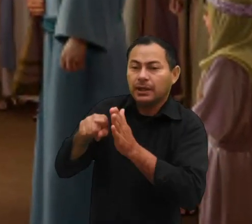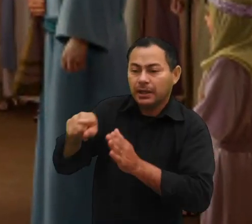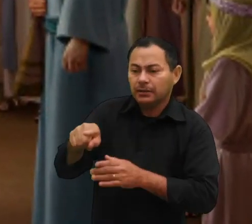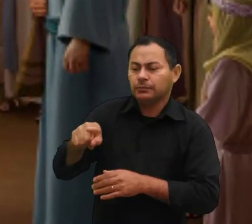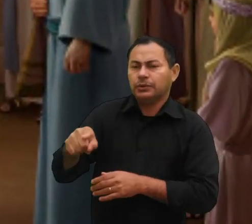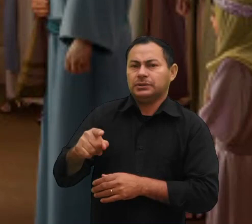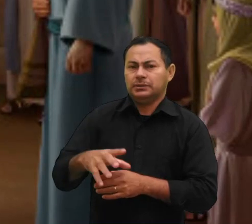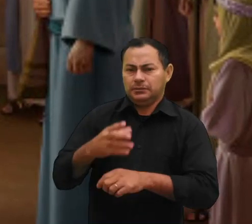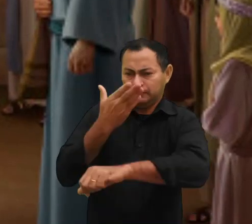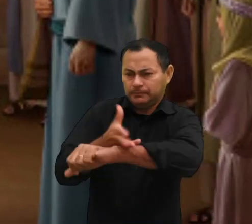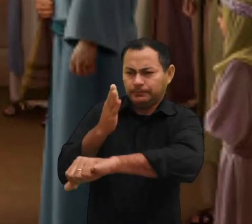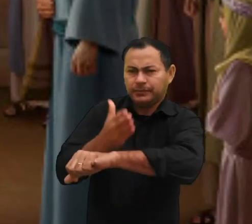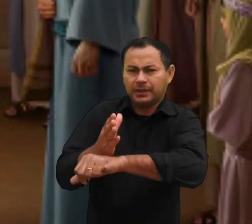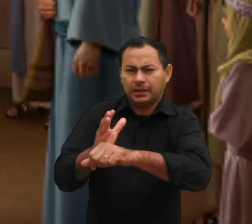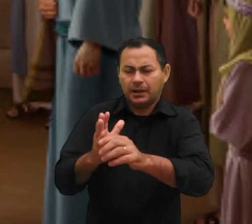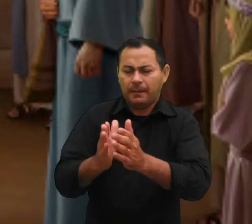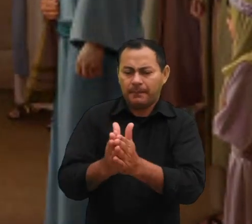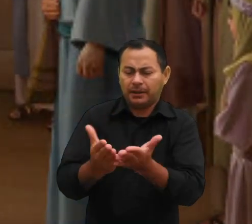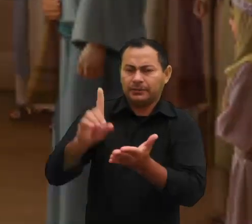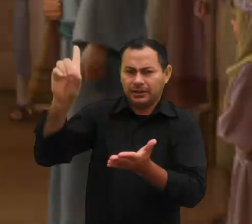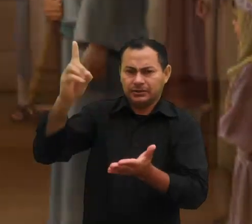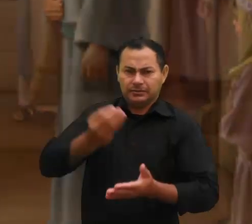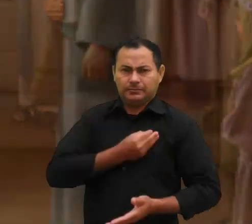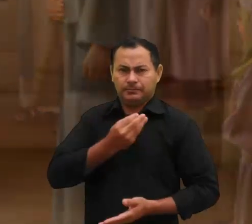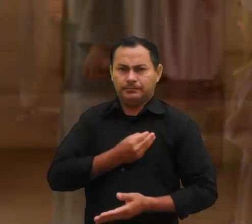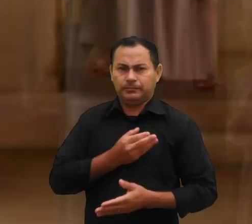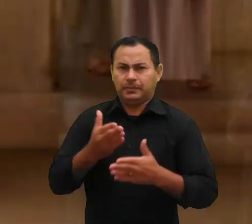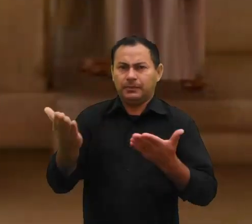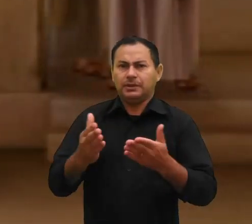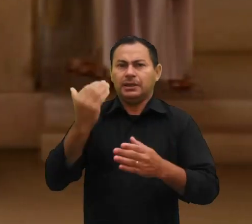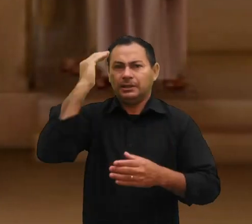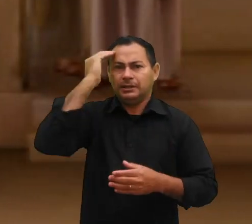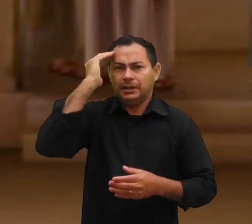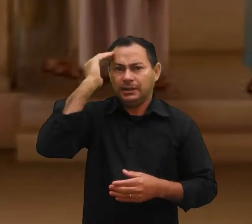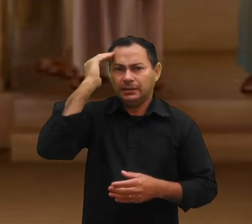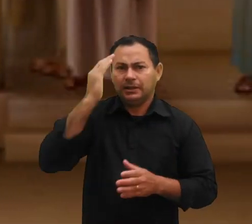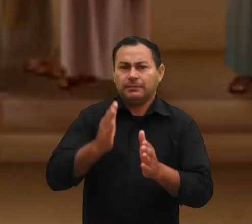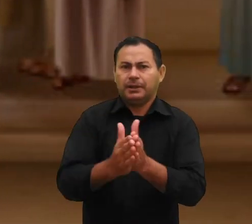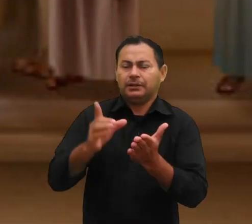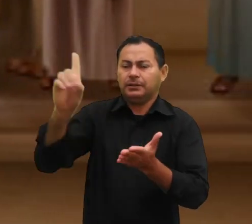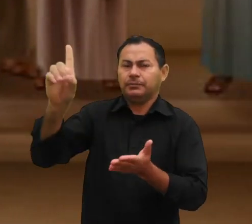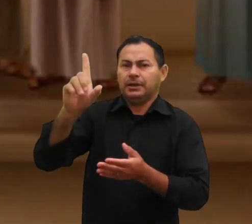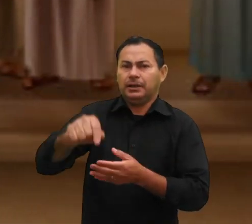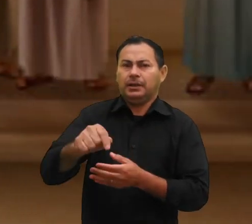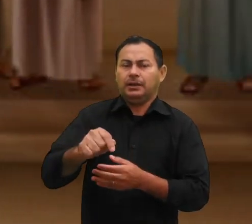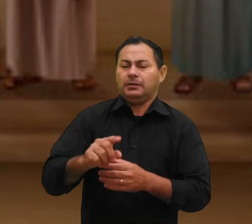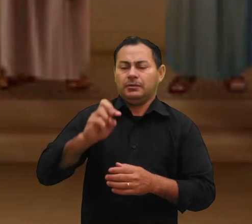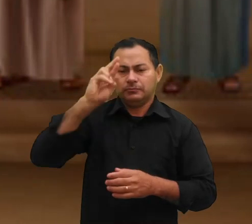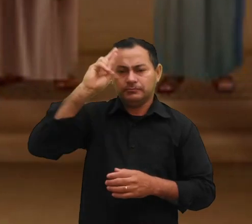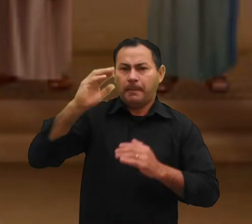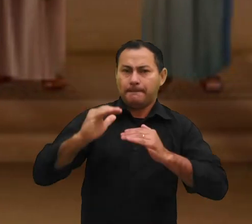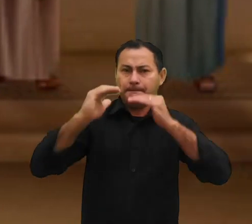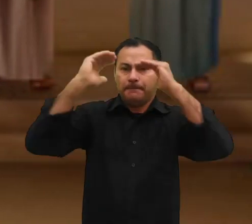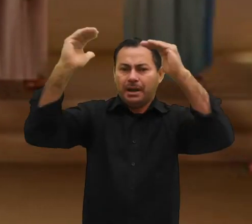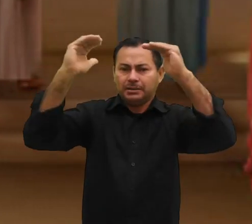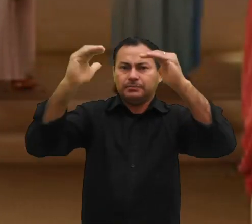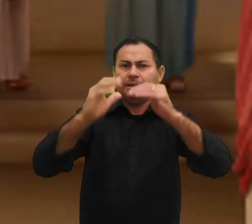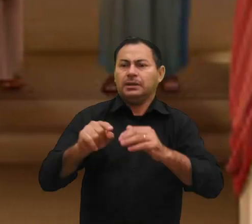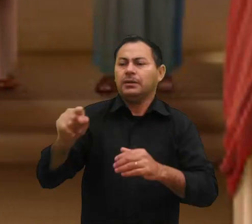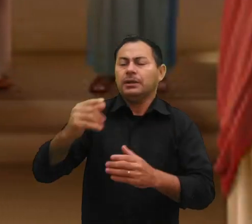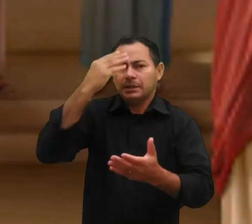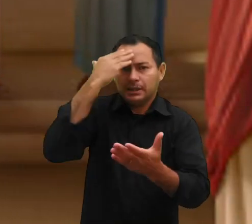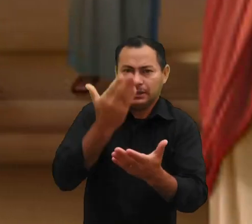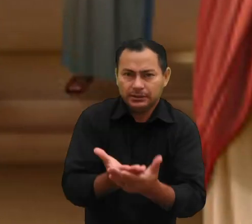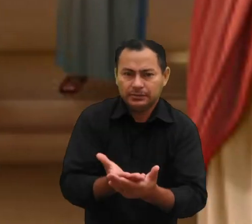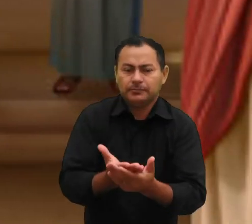perguntando: vocês estão aplicando as Escrituras? Quando você entende que as Escrituras são a autoridade máxima